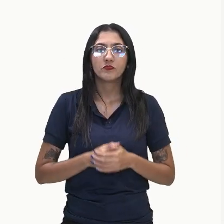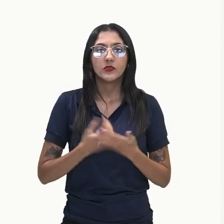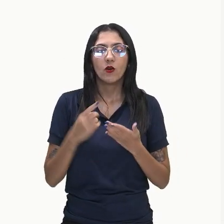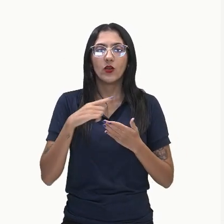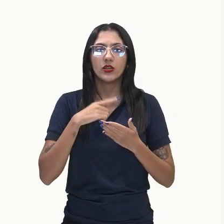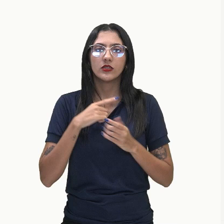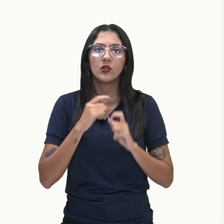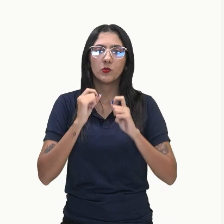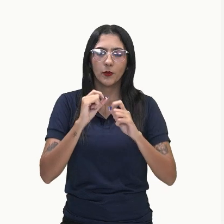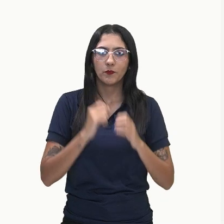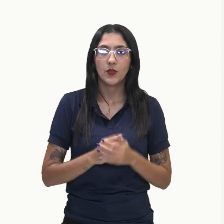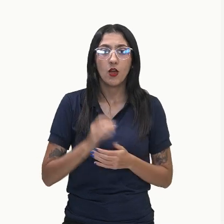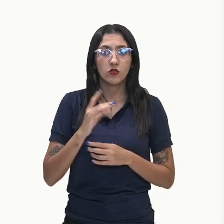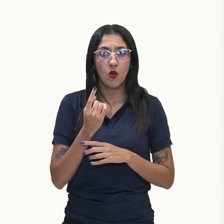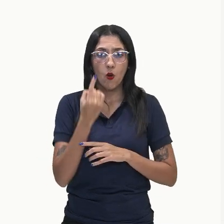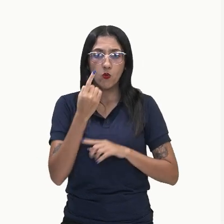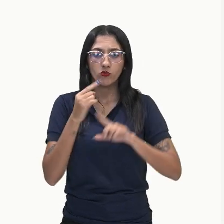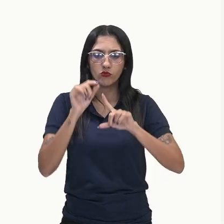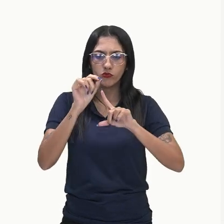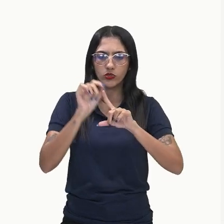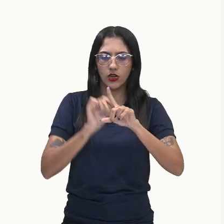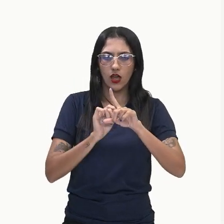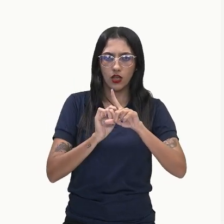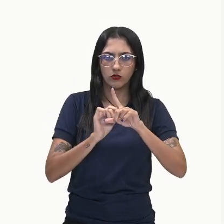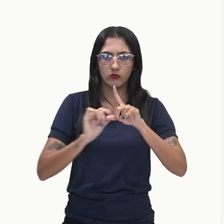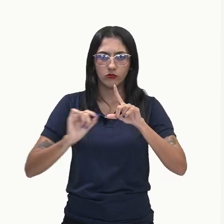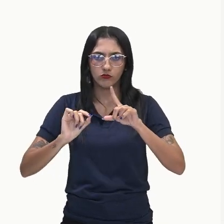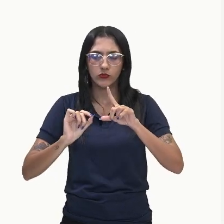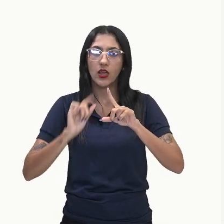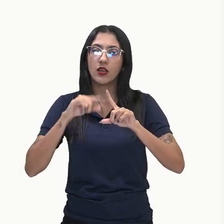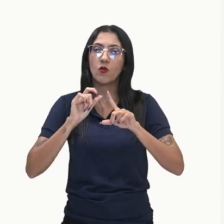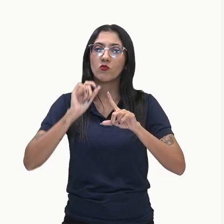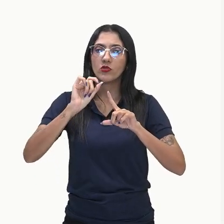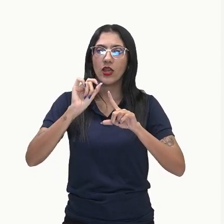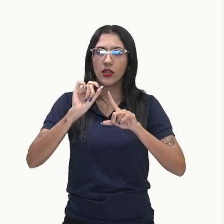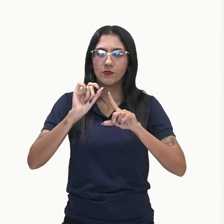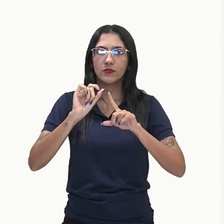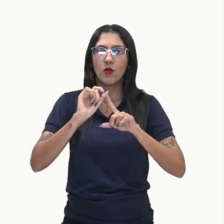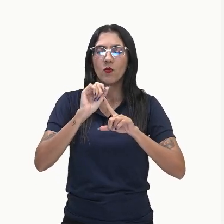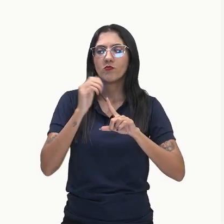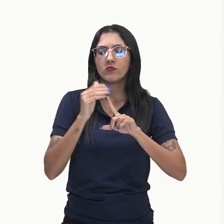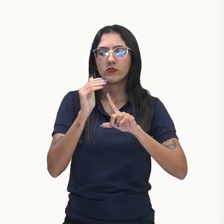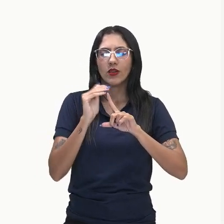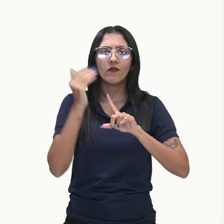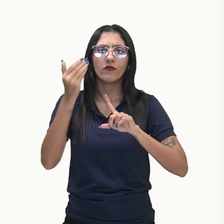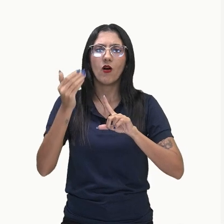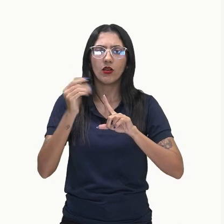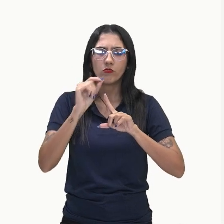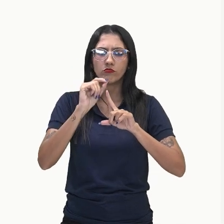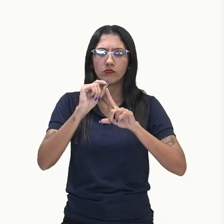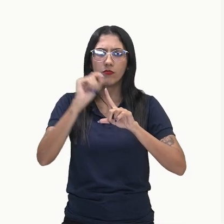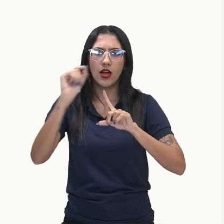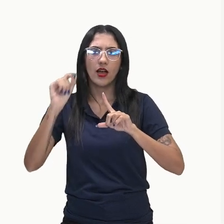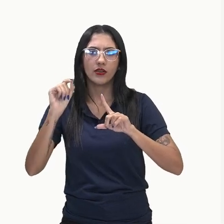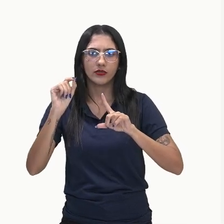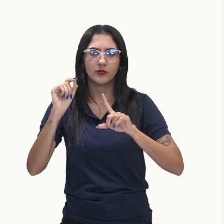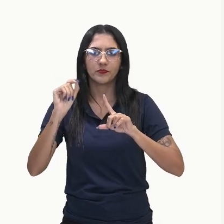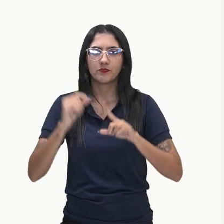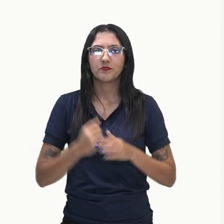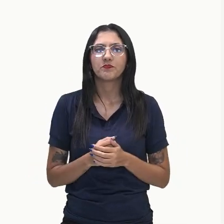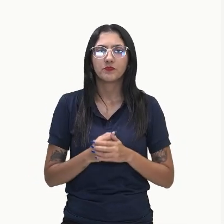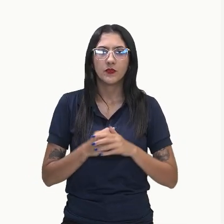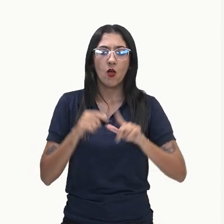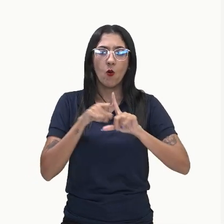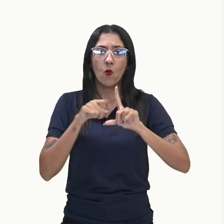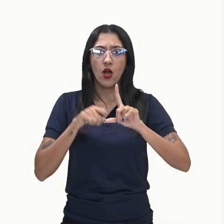formado por um dos lados do triângulo e a extensão do lado adjacente. O ângulo externo de um